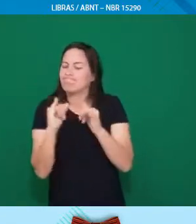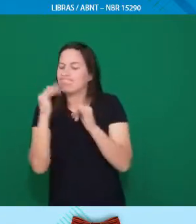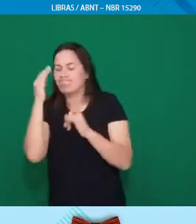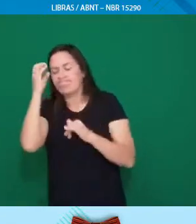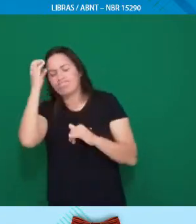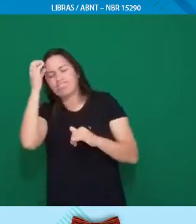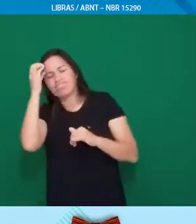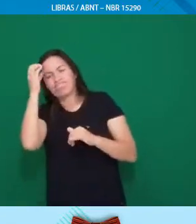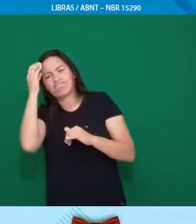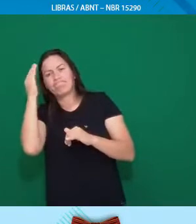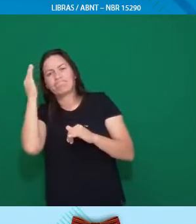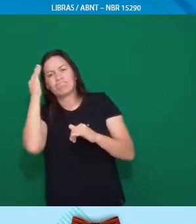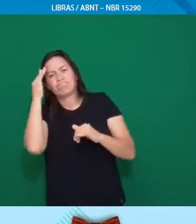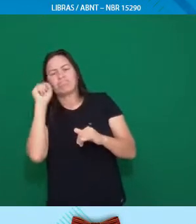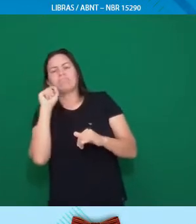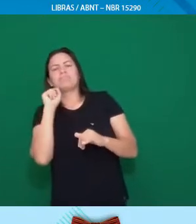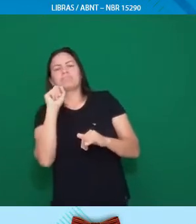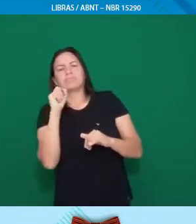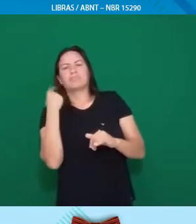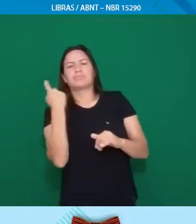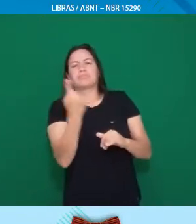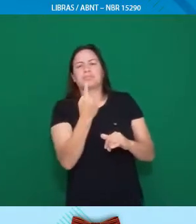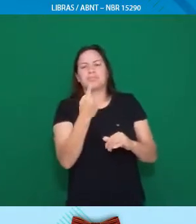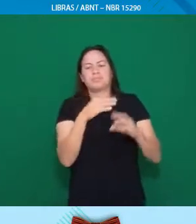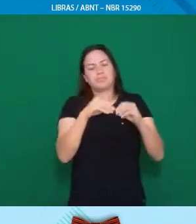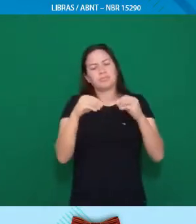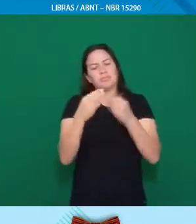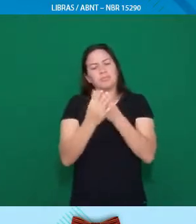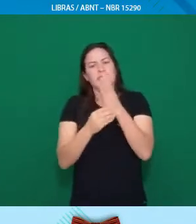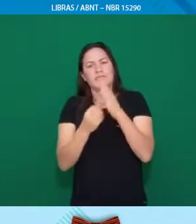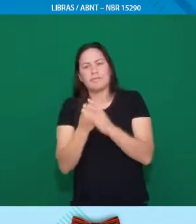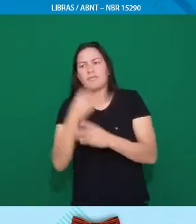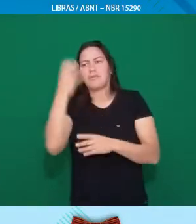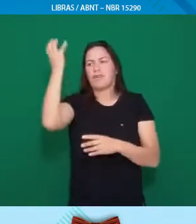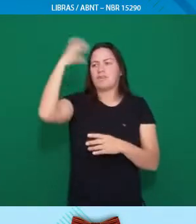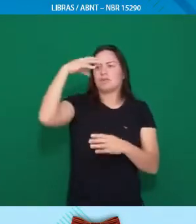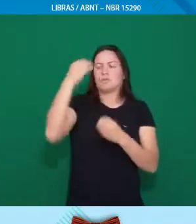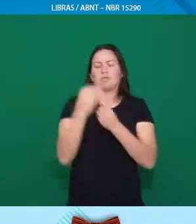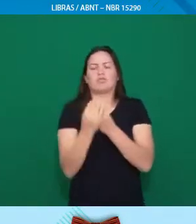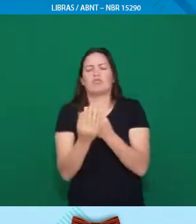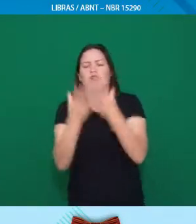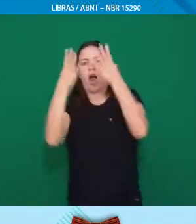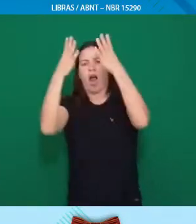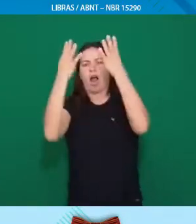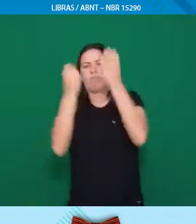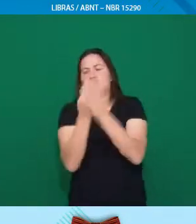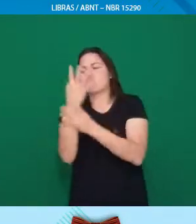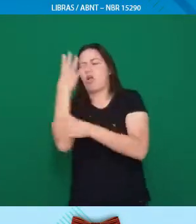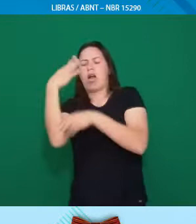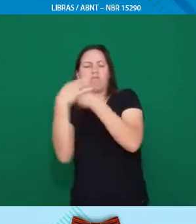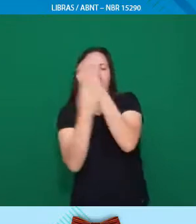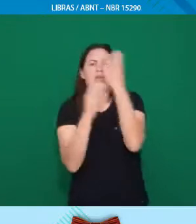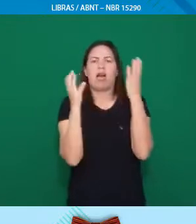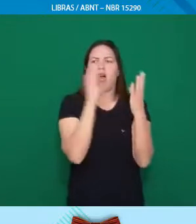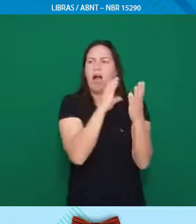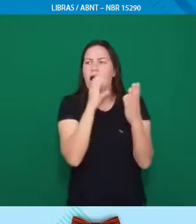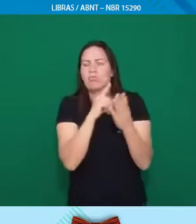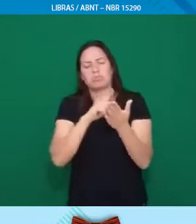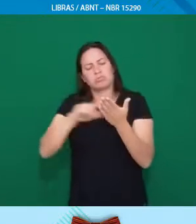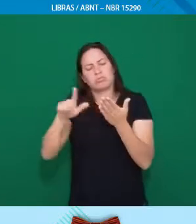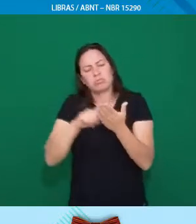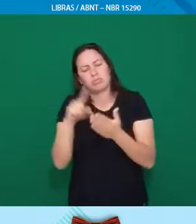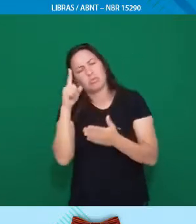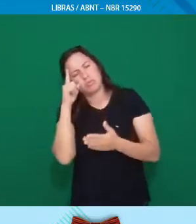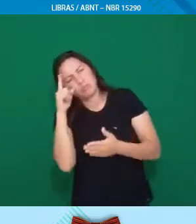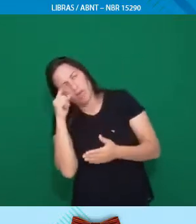a gente tem essa consciência às vezes não sabemos que o lote nesse período de verão muita chuva e sol ele acaba demandando uma